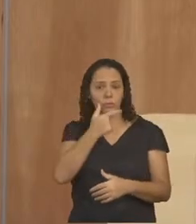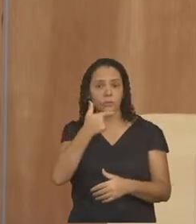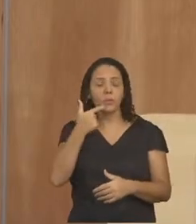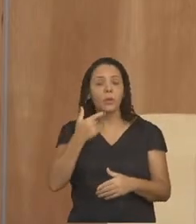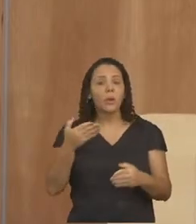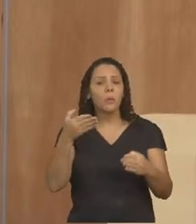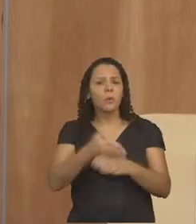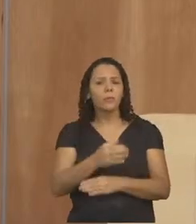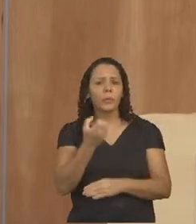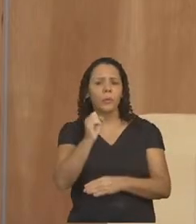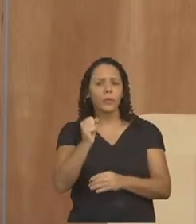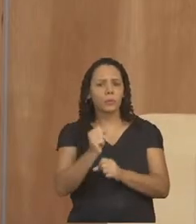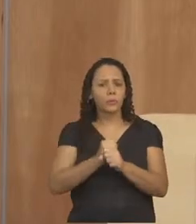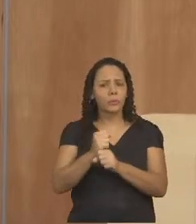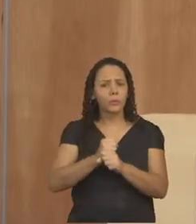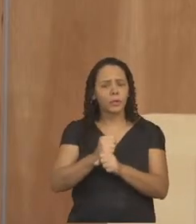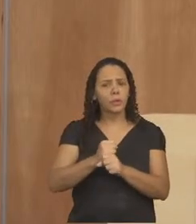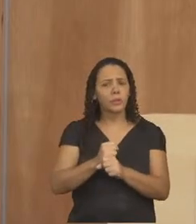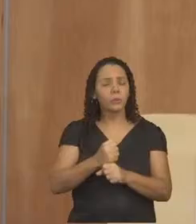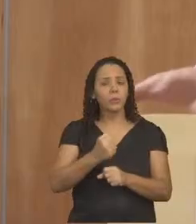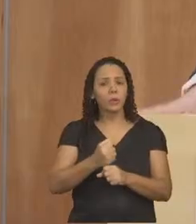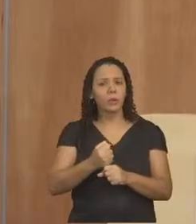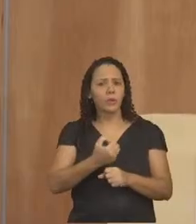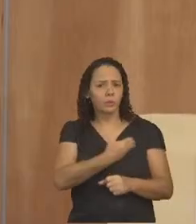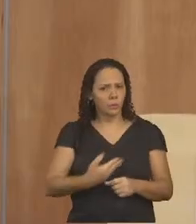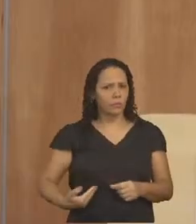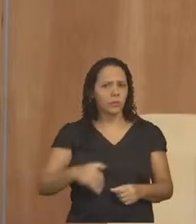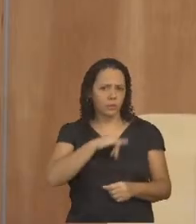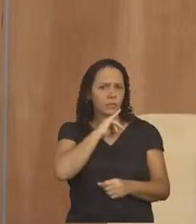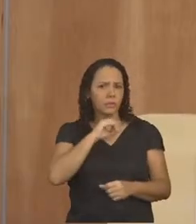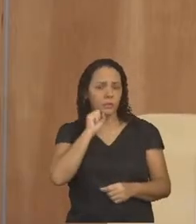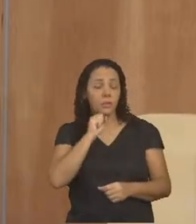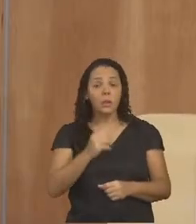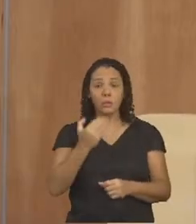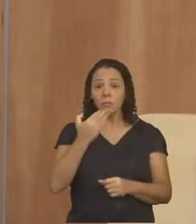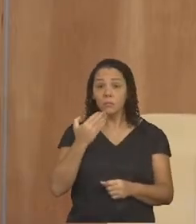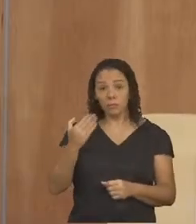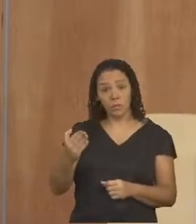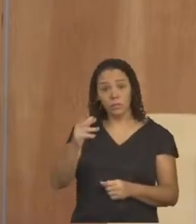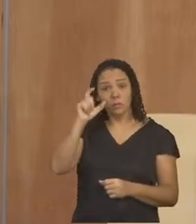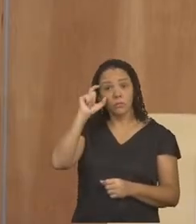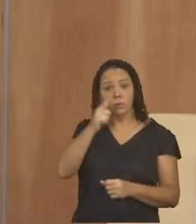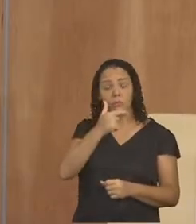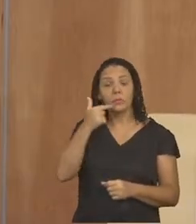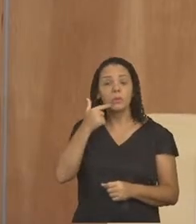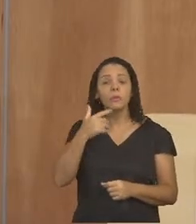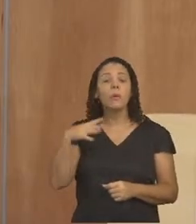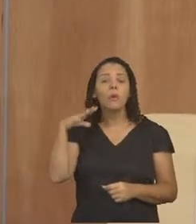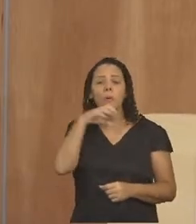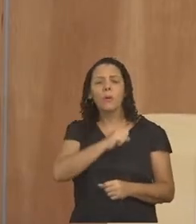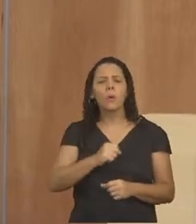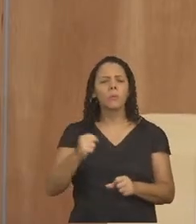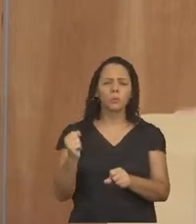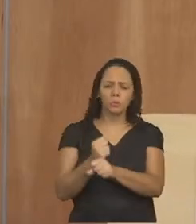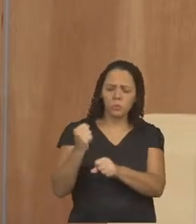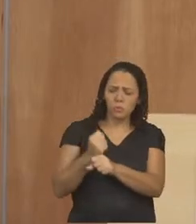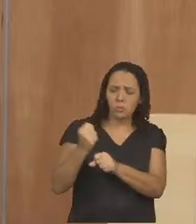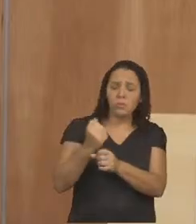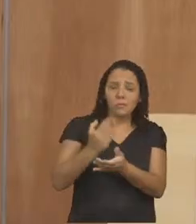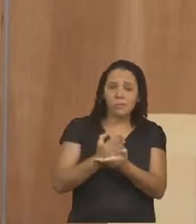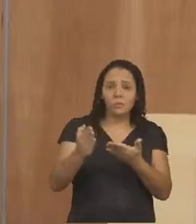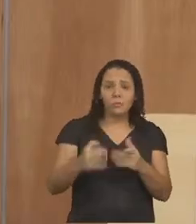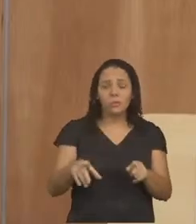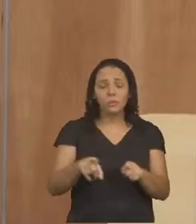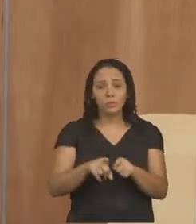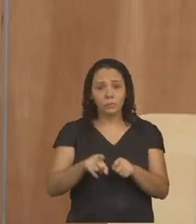8 anos do governo Isaías. Pede a ele para que possa urgentemente iniciar a construção do centro-dia. Você que responde